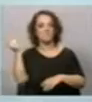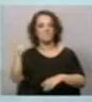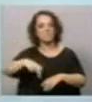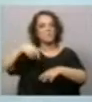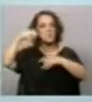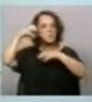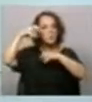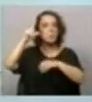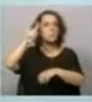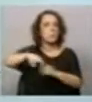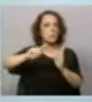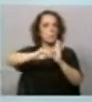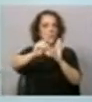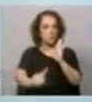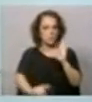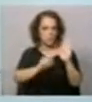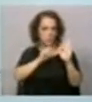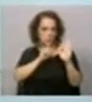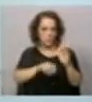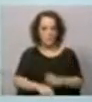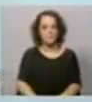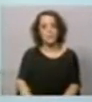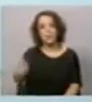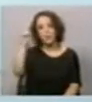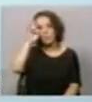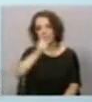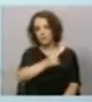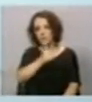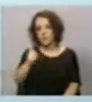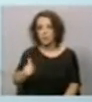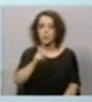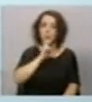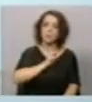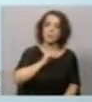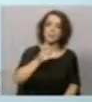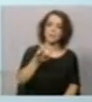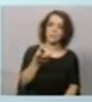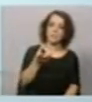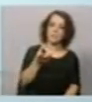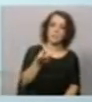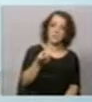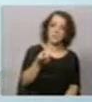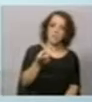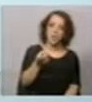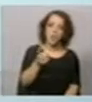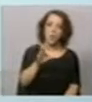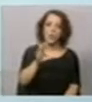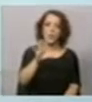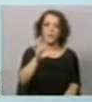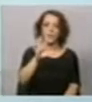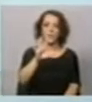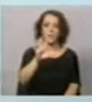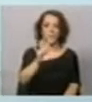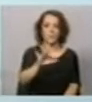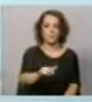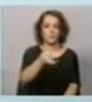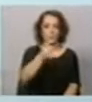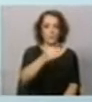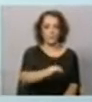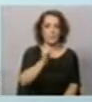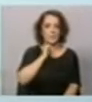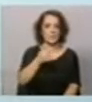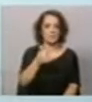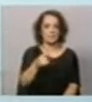de trovoadas. Quanto às temperaturas, Porto Alegre 22, Guarda 19, Coimbra 25 e Lisboa 24. O vento, um cenário semelhante à zona